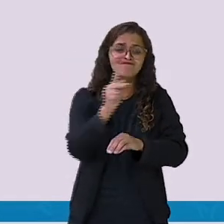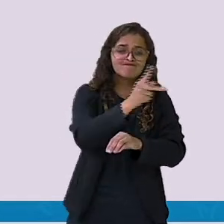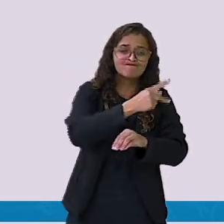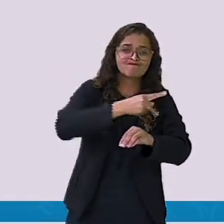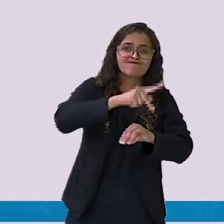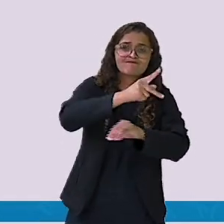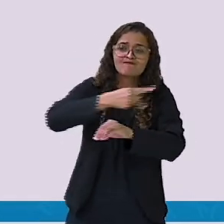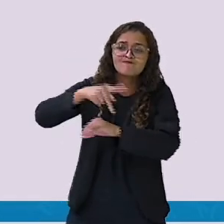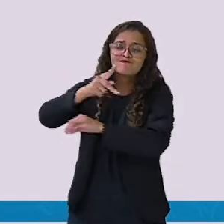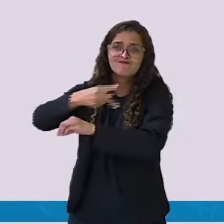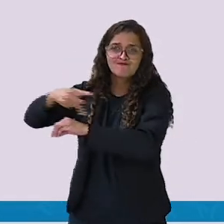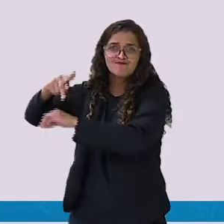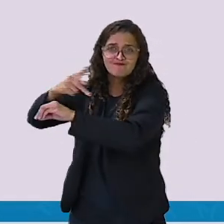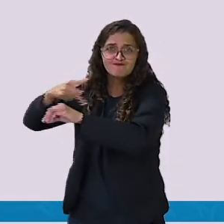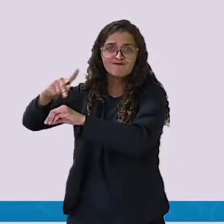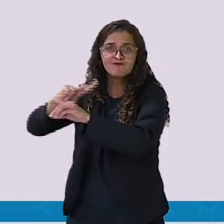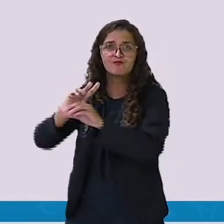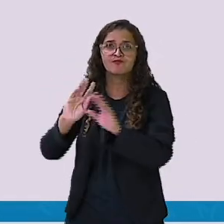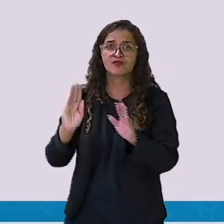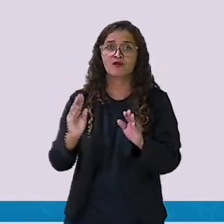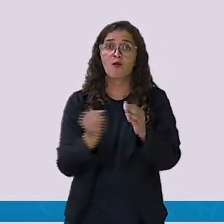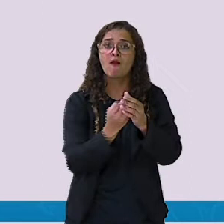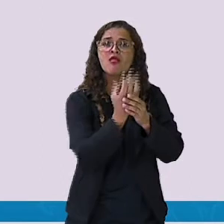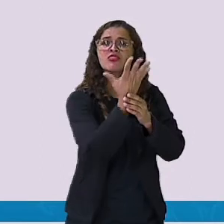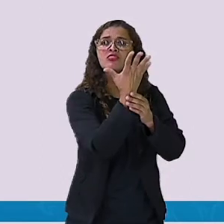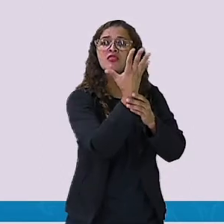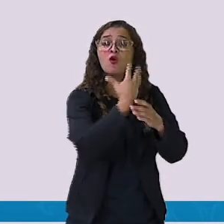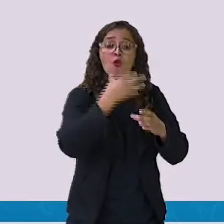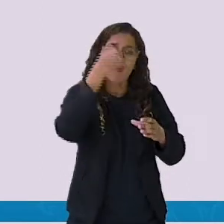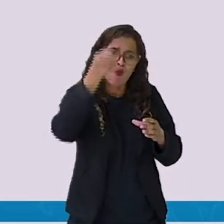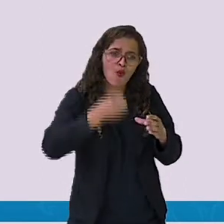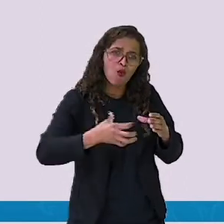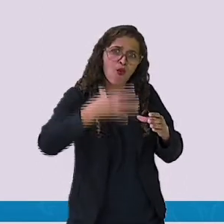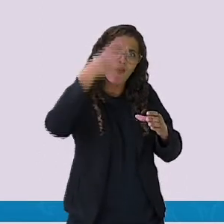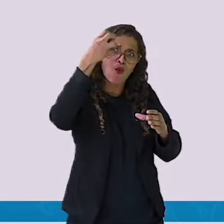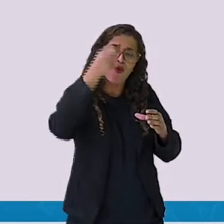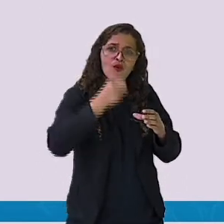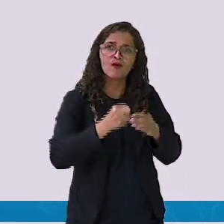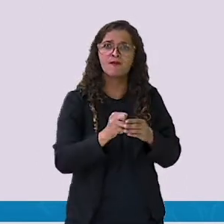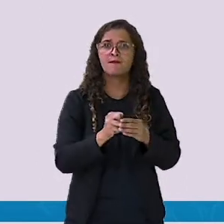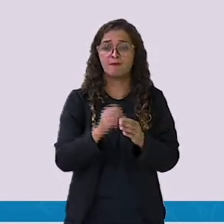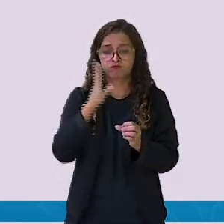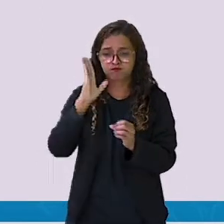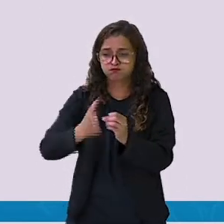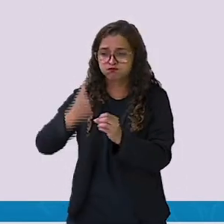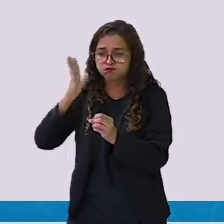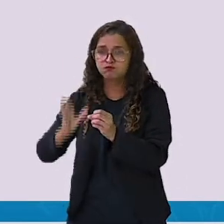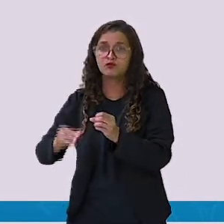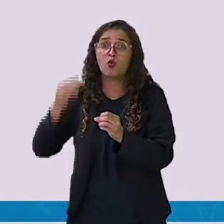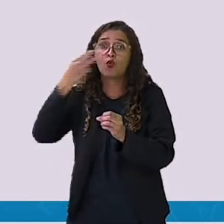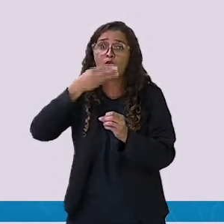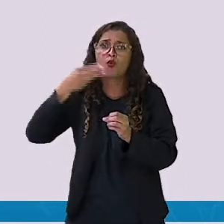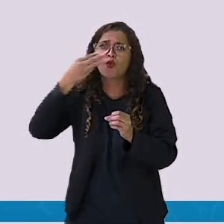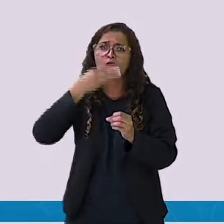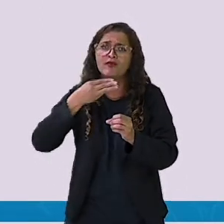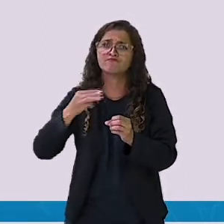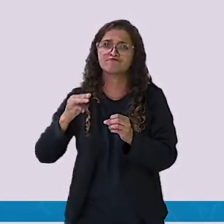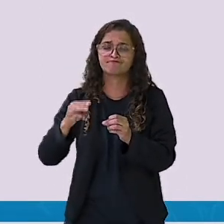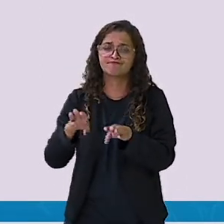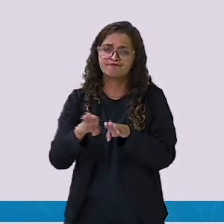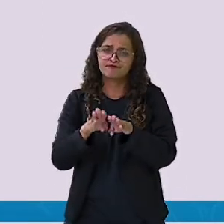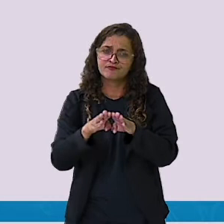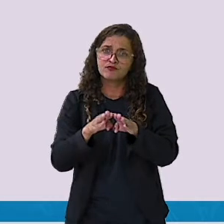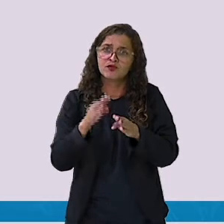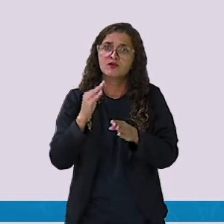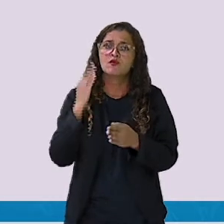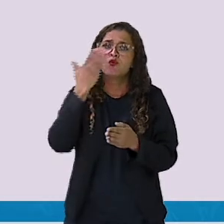A produção inclui derivados de leite, mel, salames, pães, bolos, biscoitos,